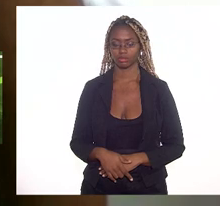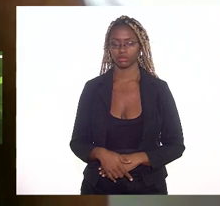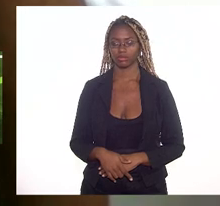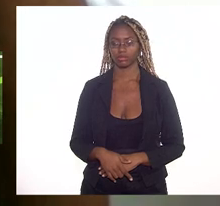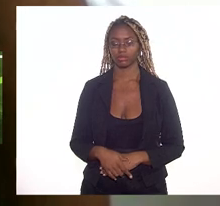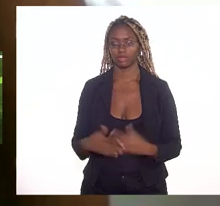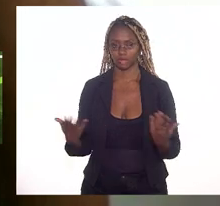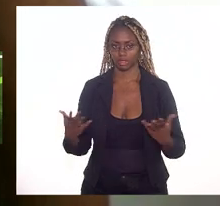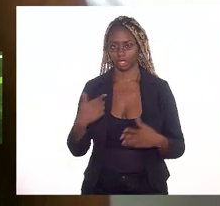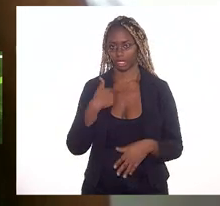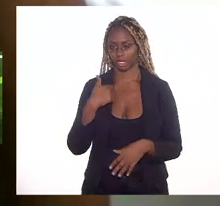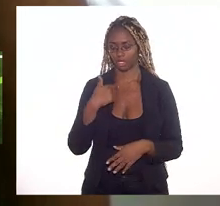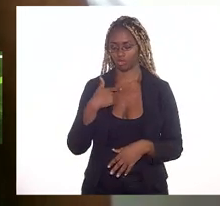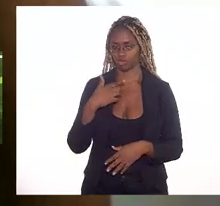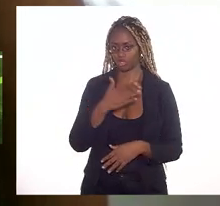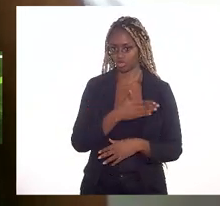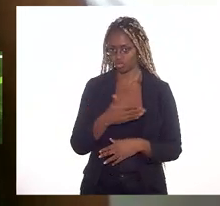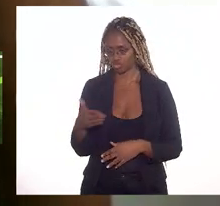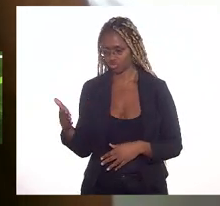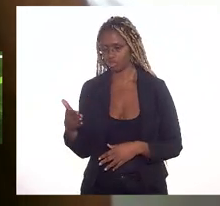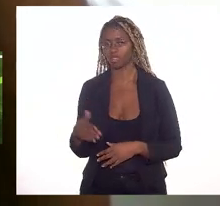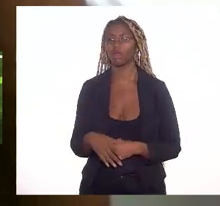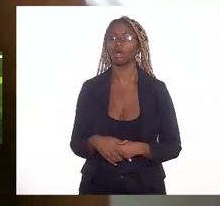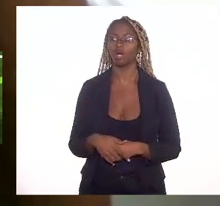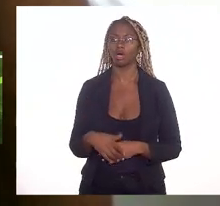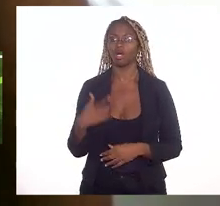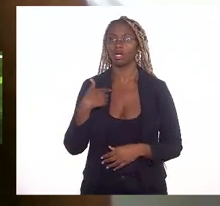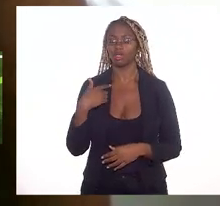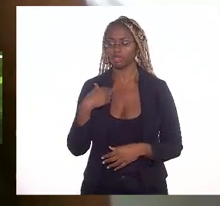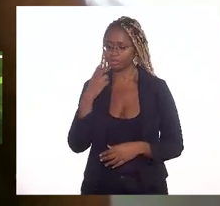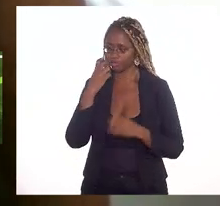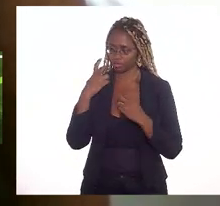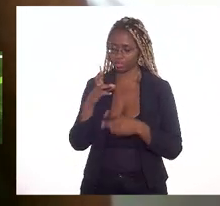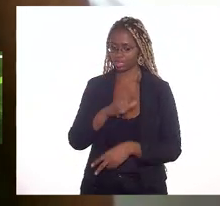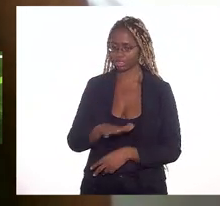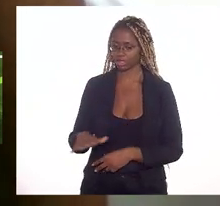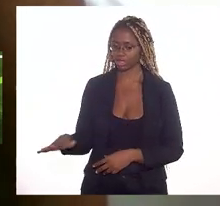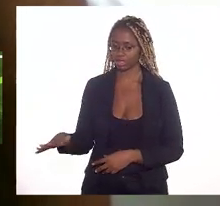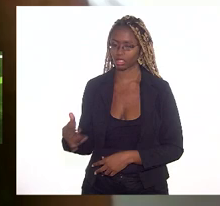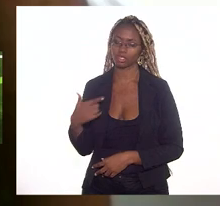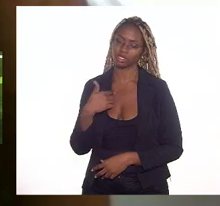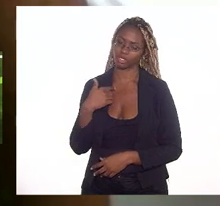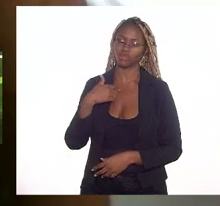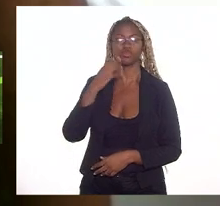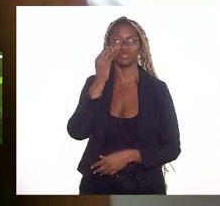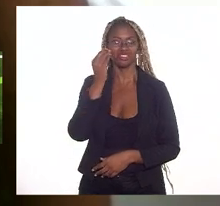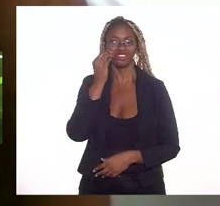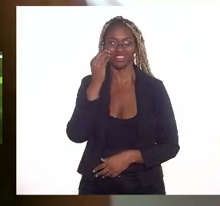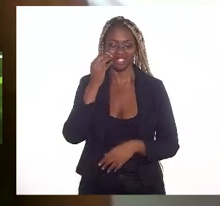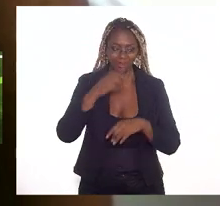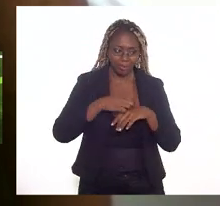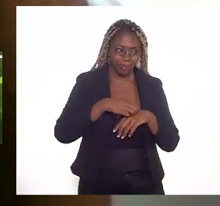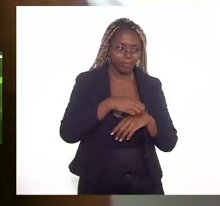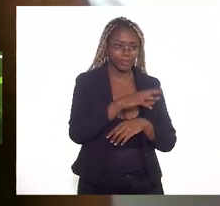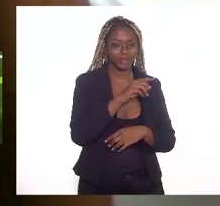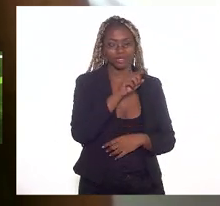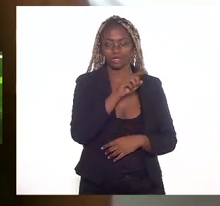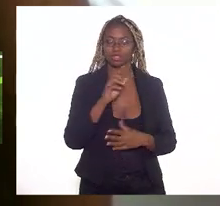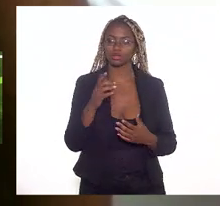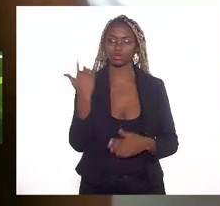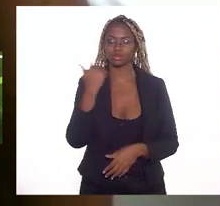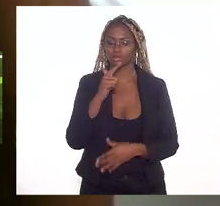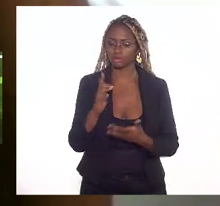Esses dias eu peguei uma paciente, atendi uma criança, até estou tentando encaminhar, já consegui